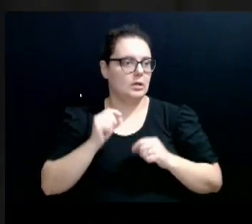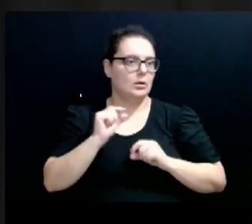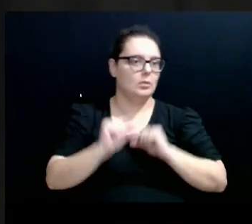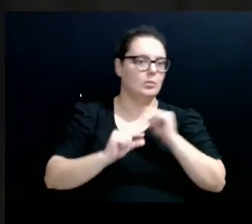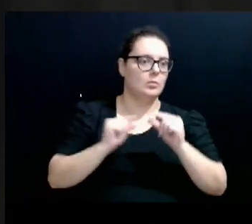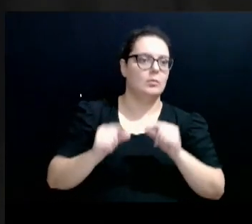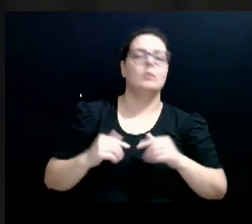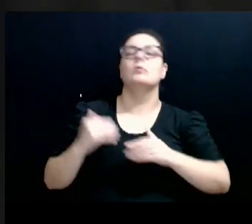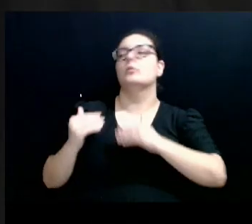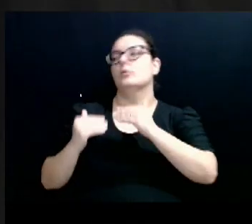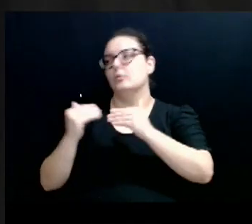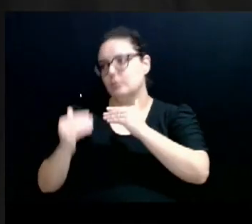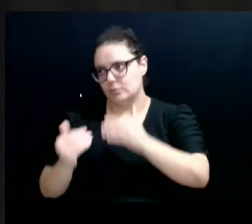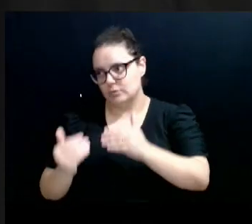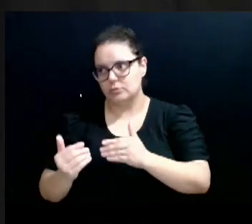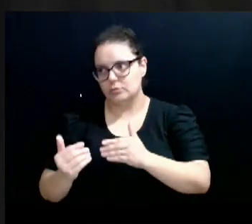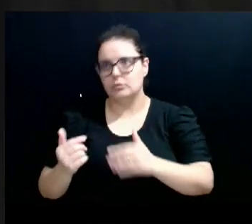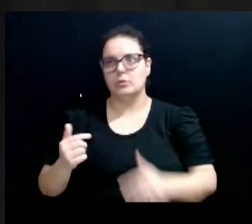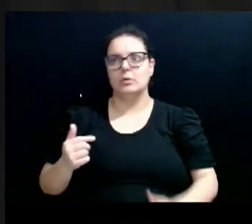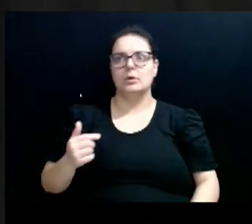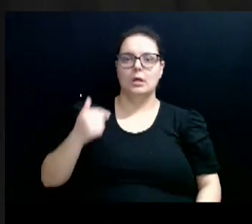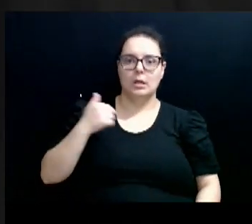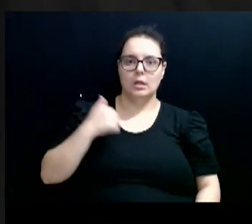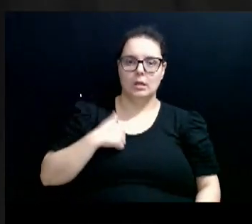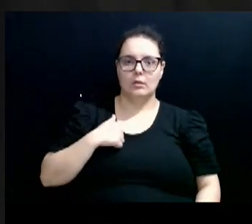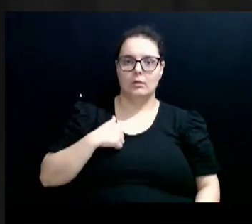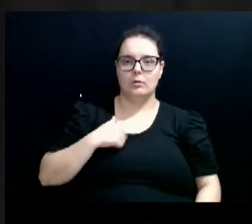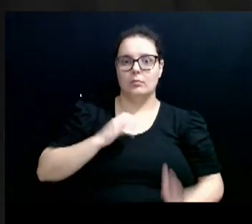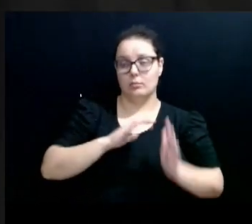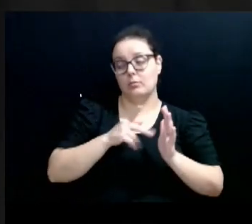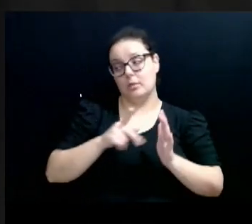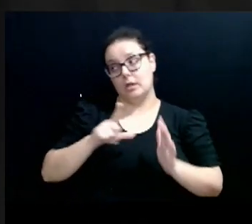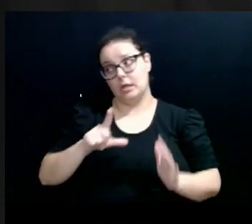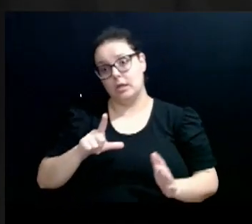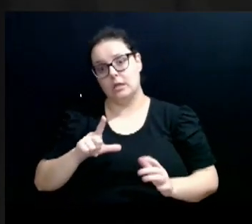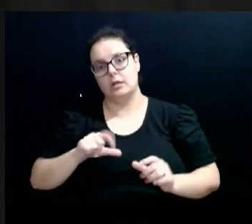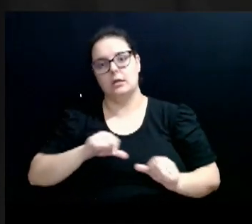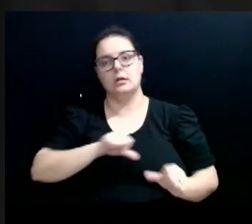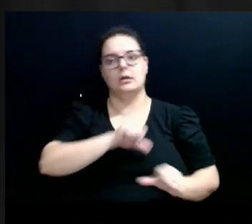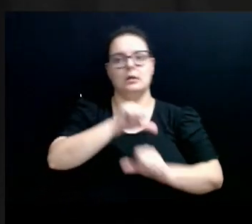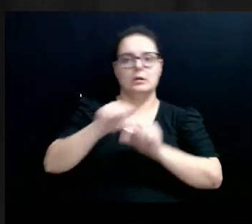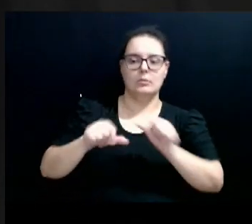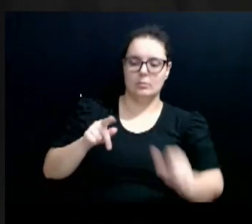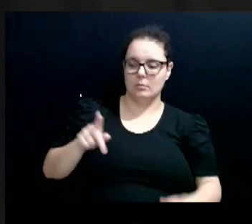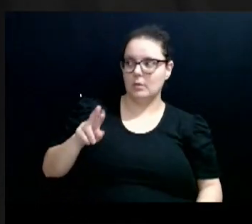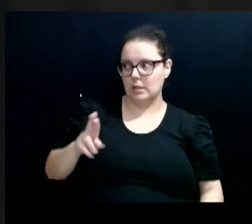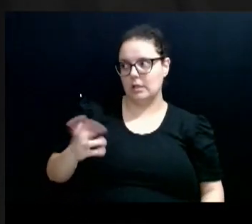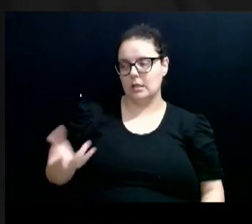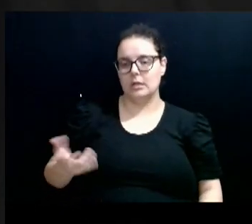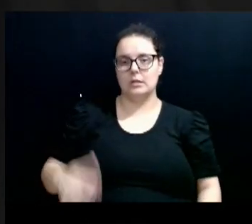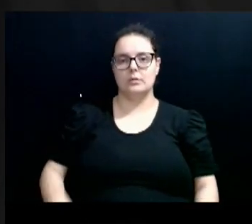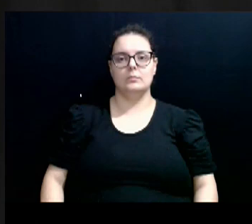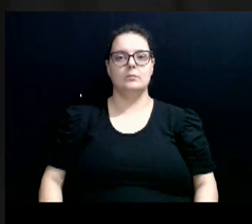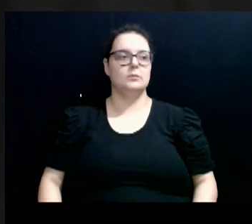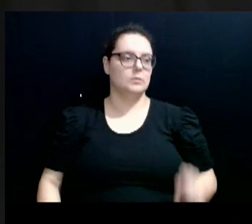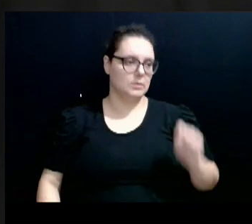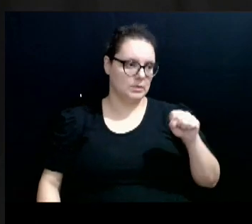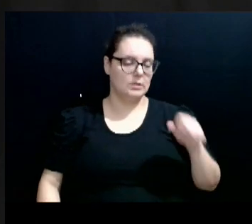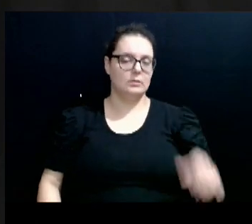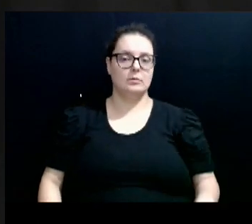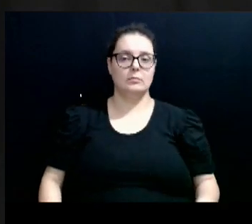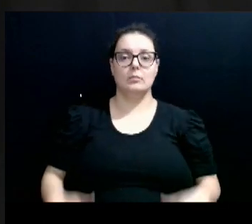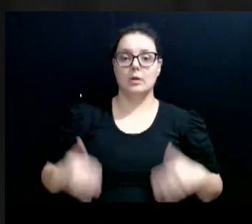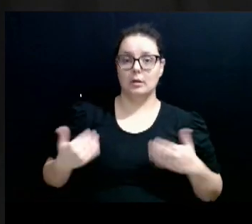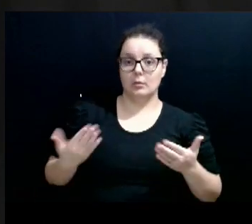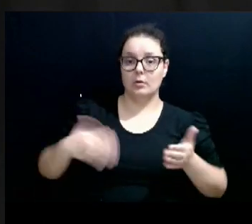estava na época era PL, né? Depois o PL mudou para PR, né? Sim. E aí, mas quando eu cheguei aqui, eu